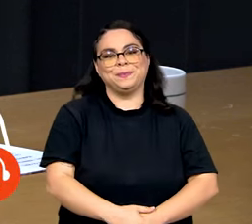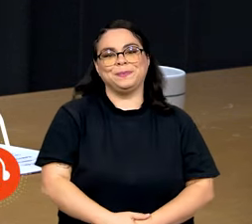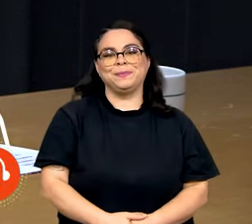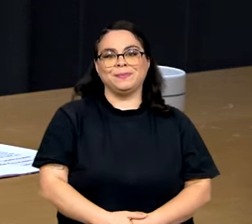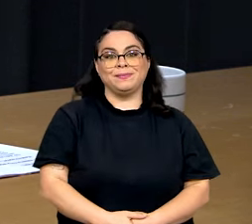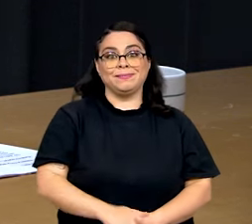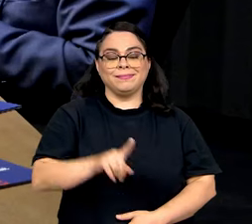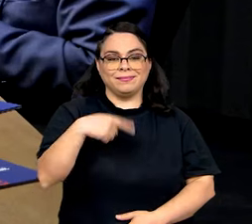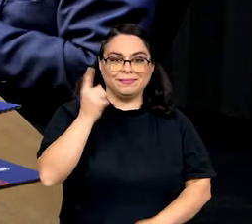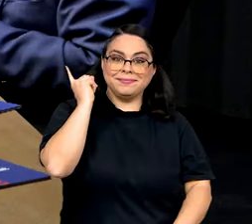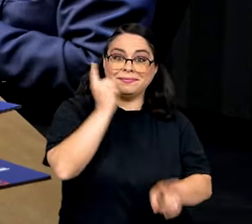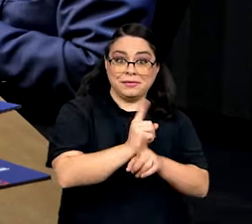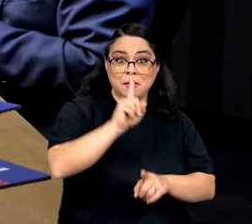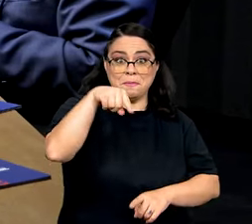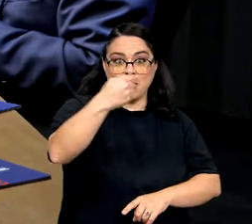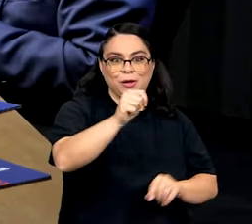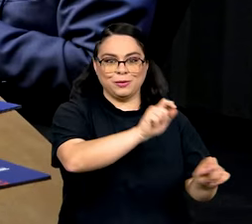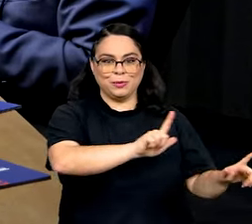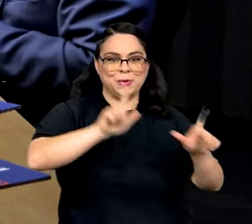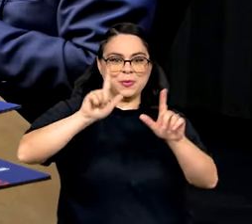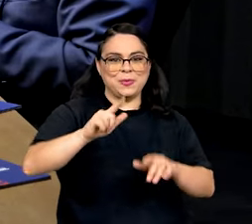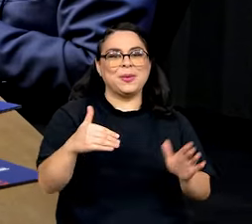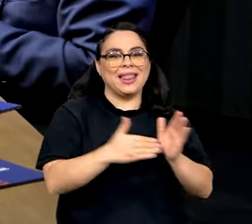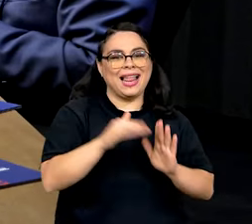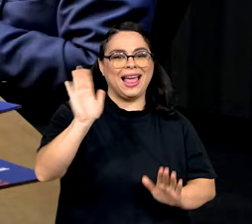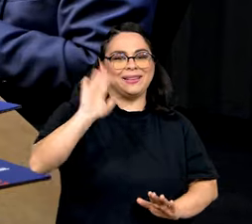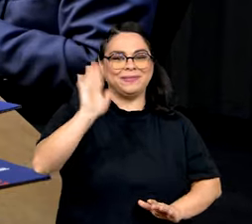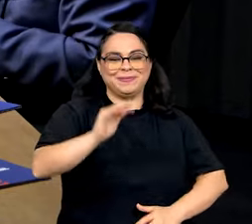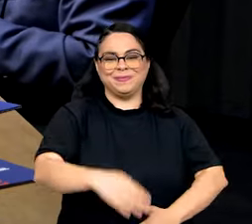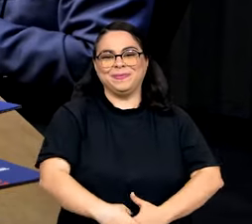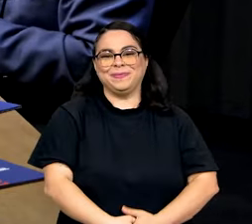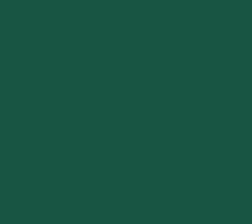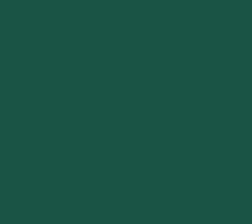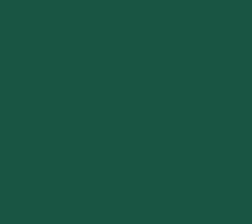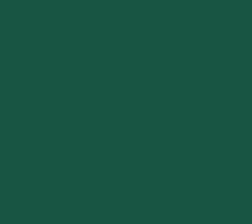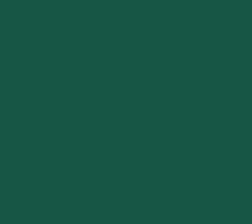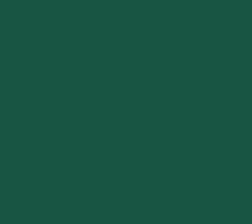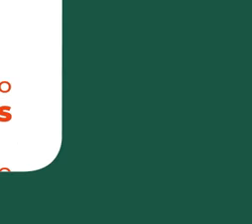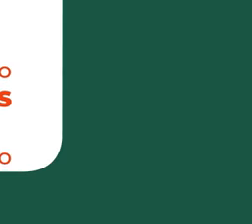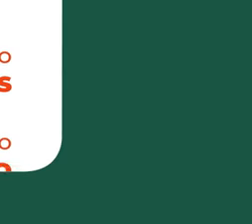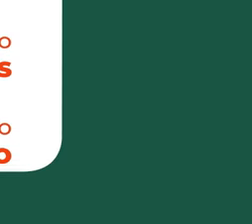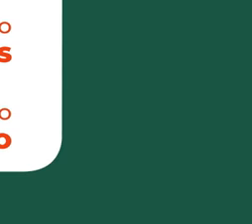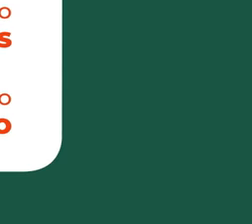do a gente se encontra no próximo episódio até lá